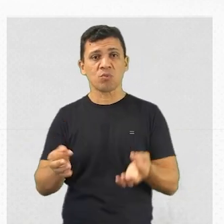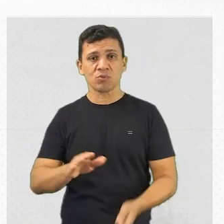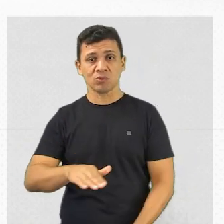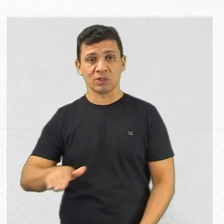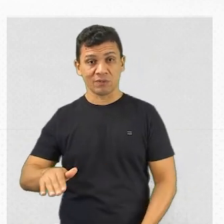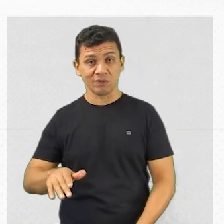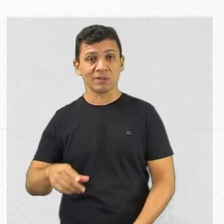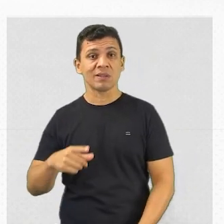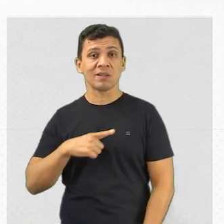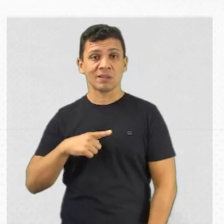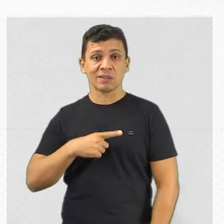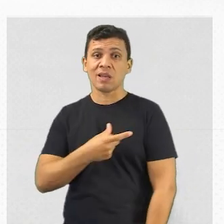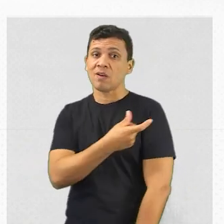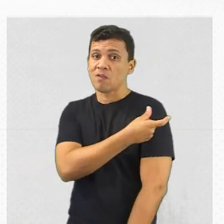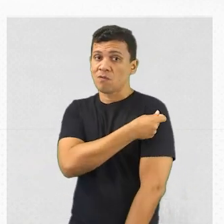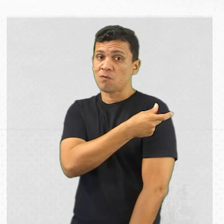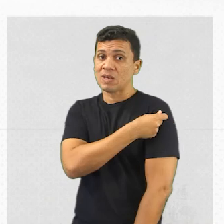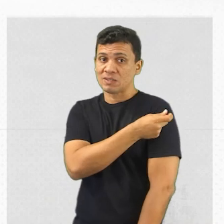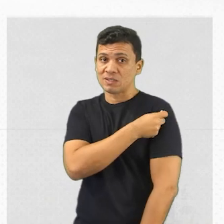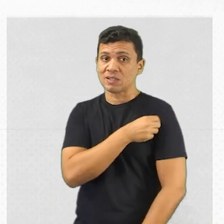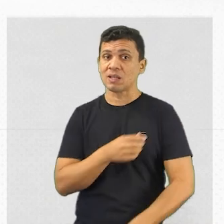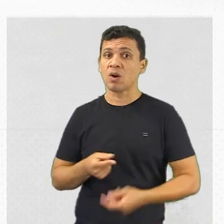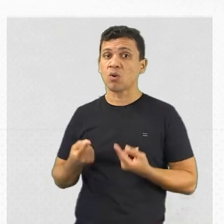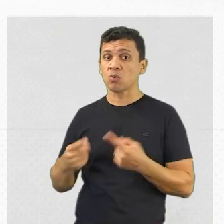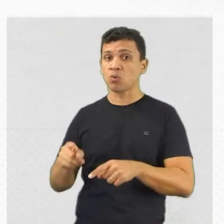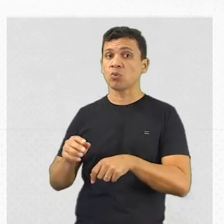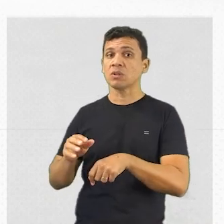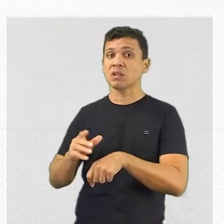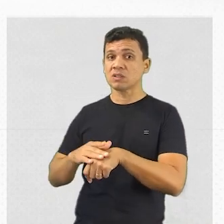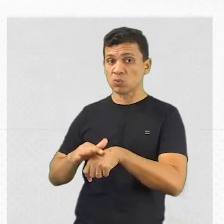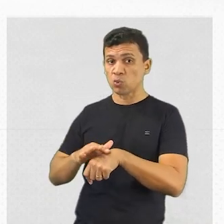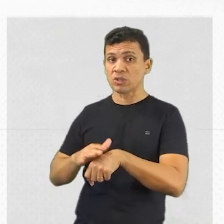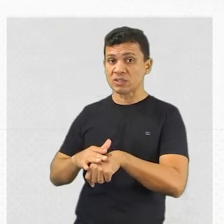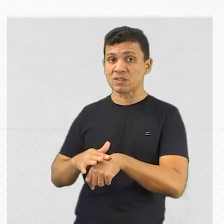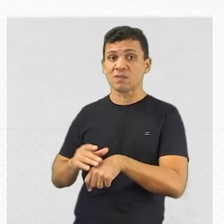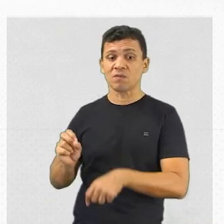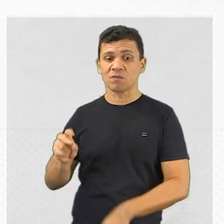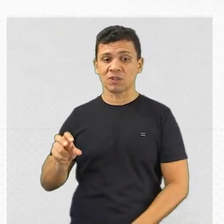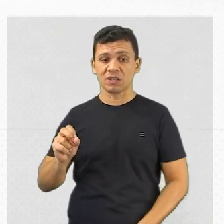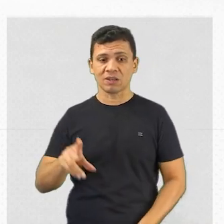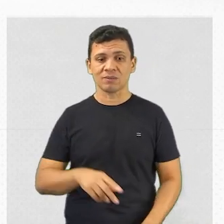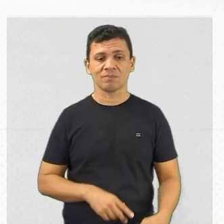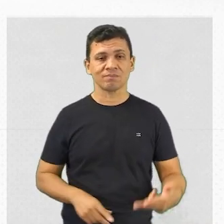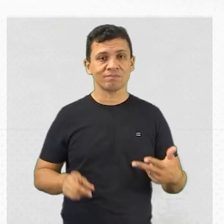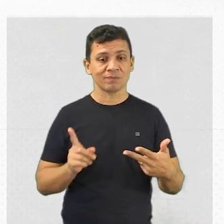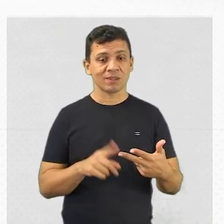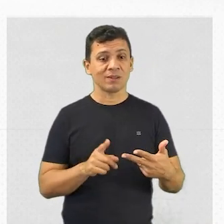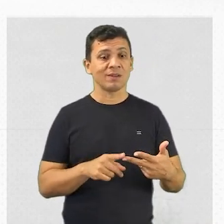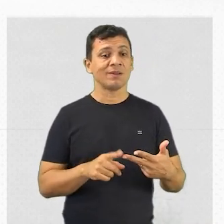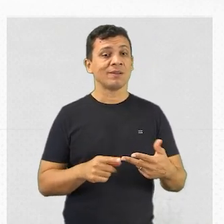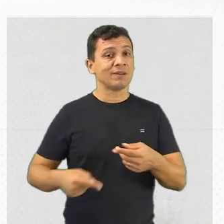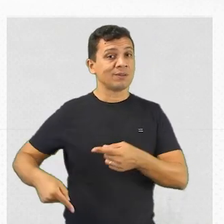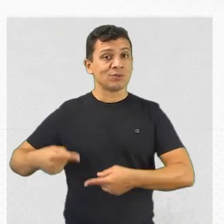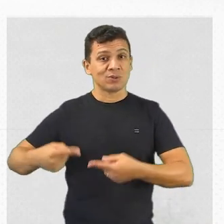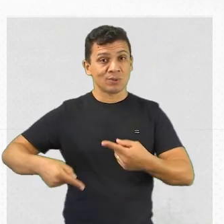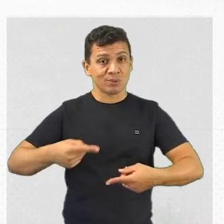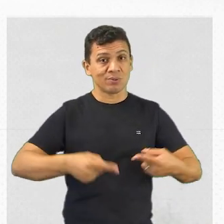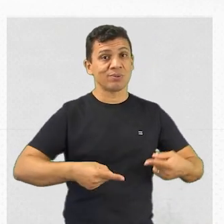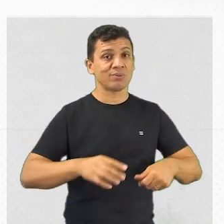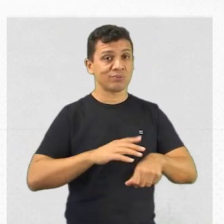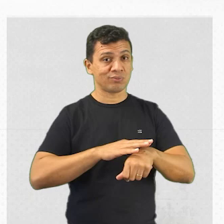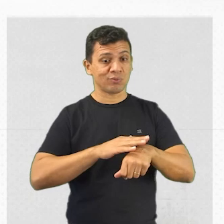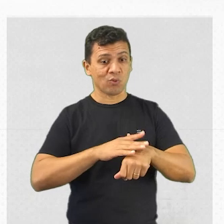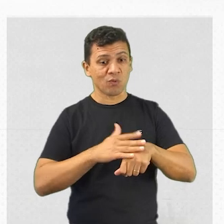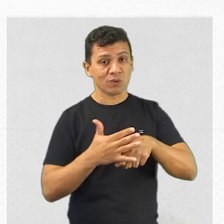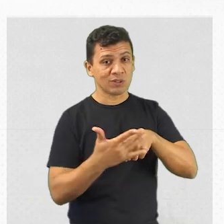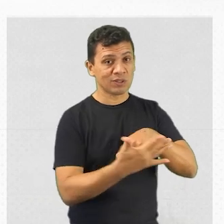né? Para essas doenças virais, tá bom? Nós vamos falar da tão discutida Covid-19,